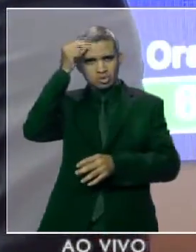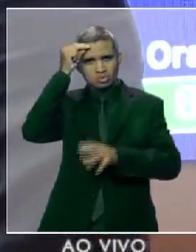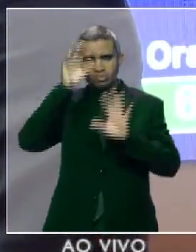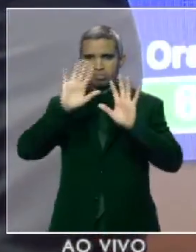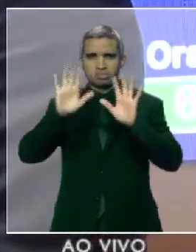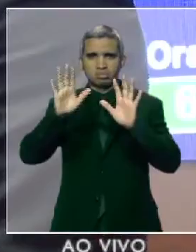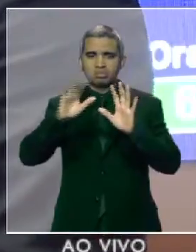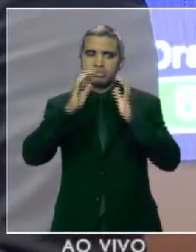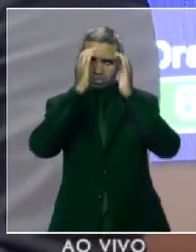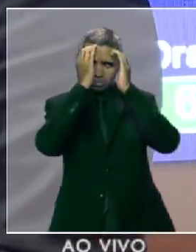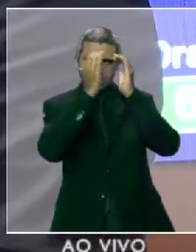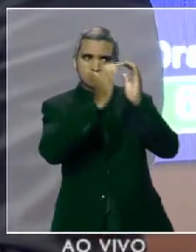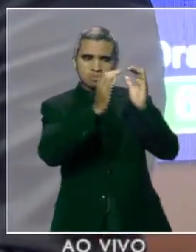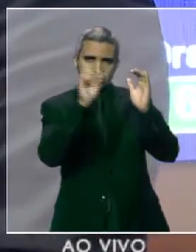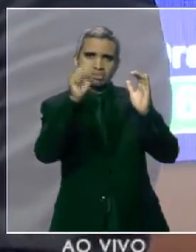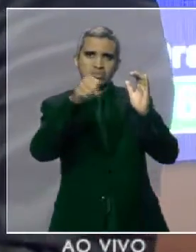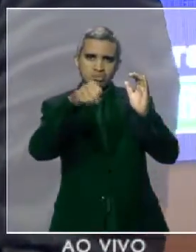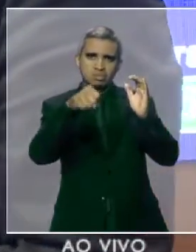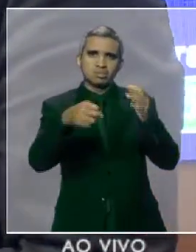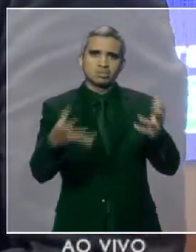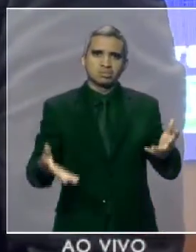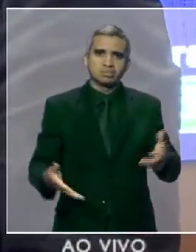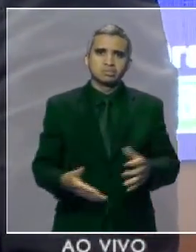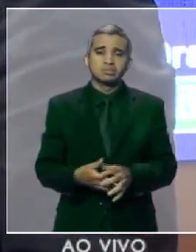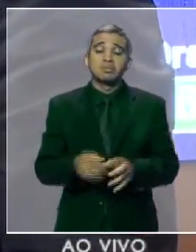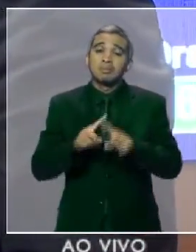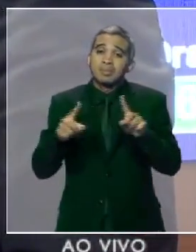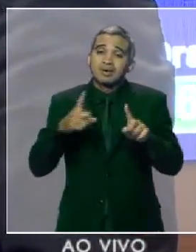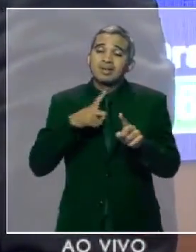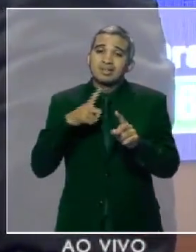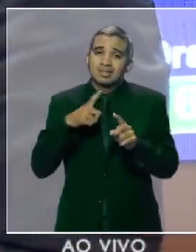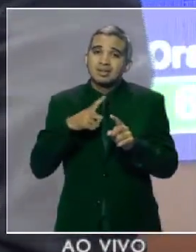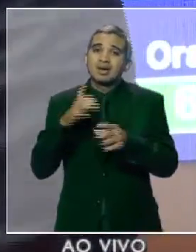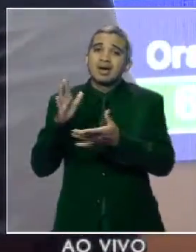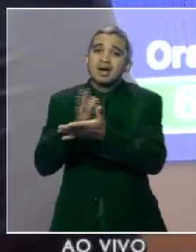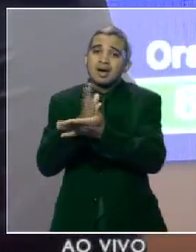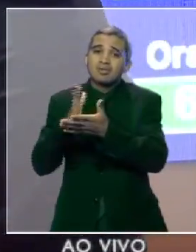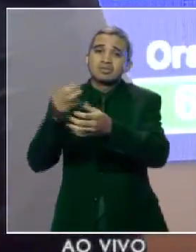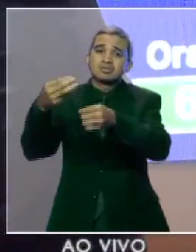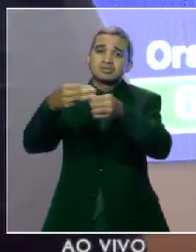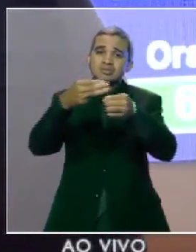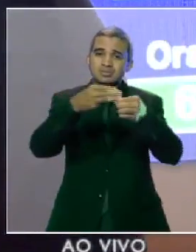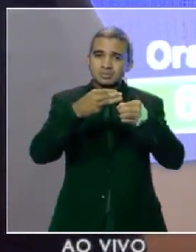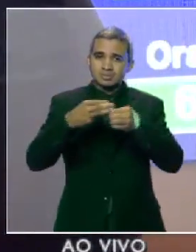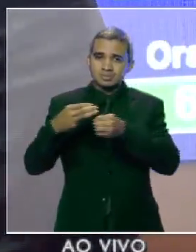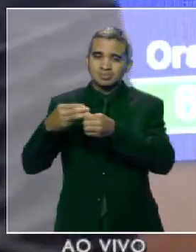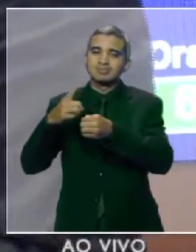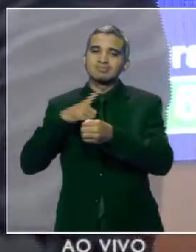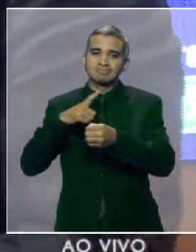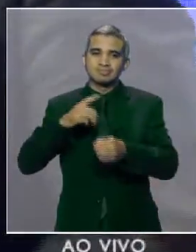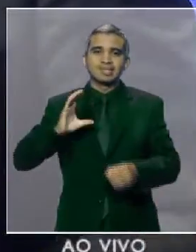disso. Agora sabemos que tem municípios com essas características. Alguns